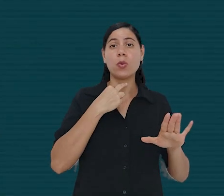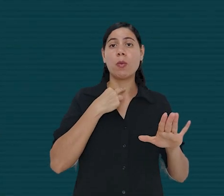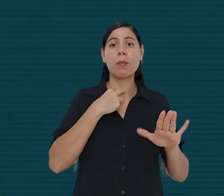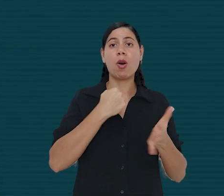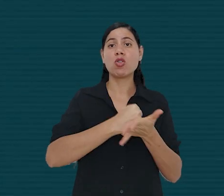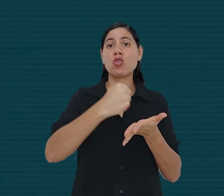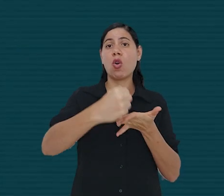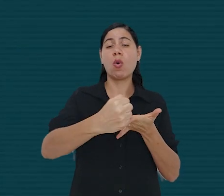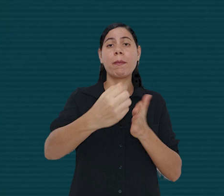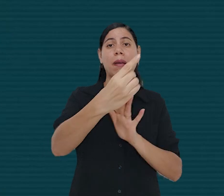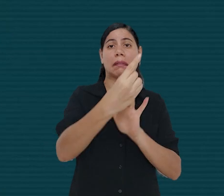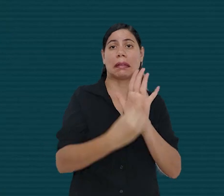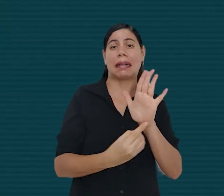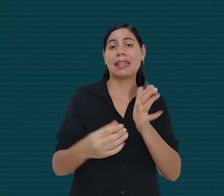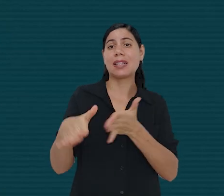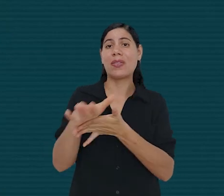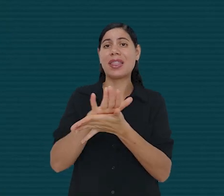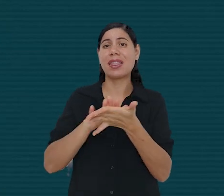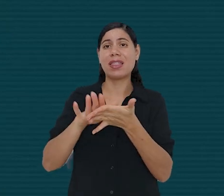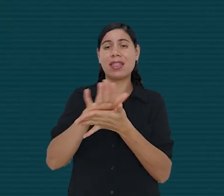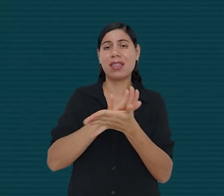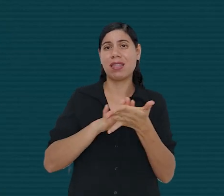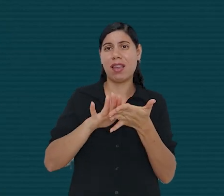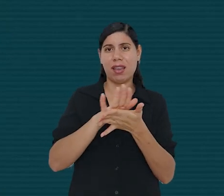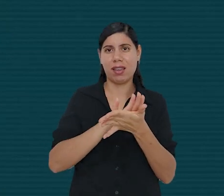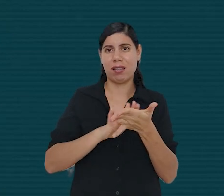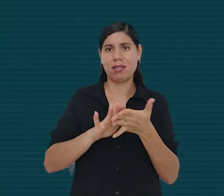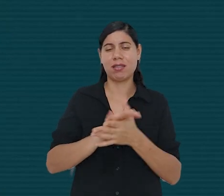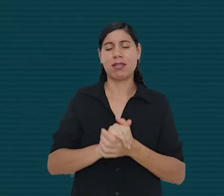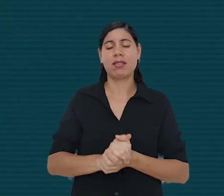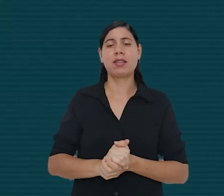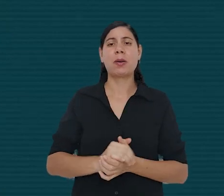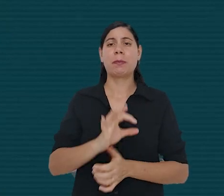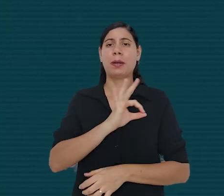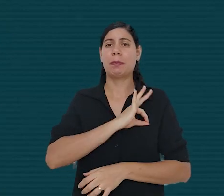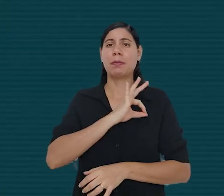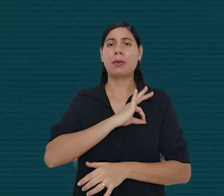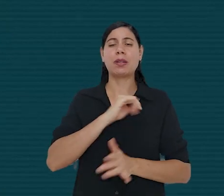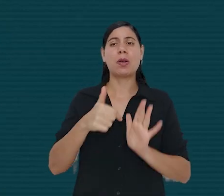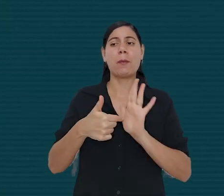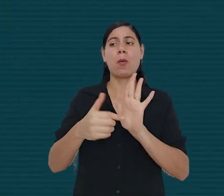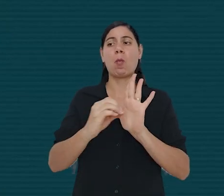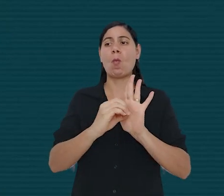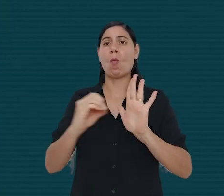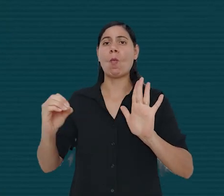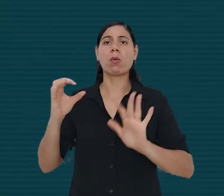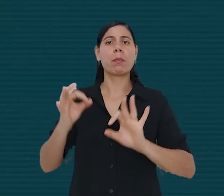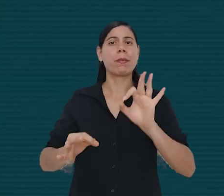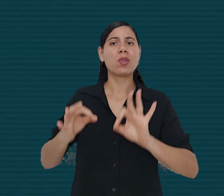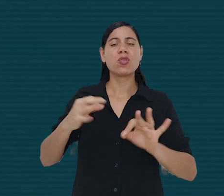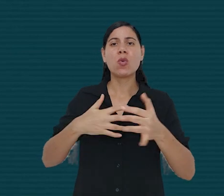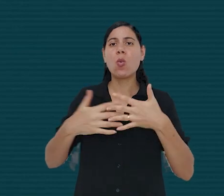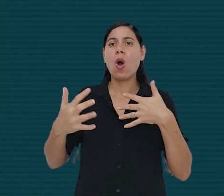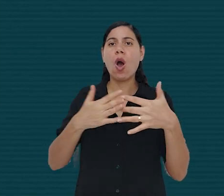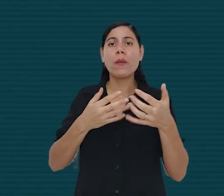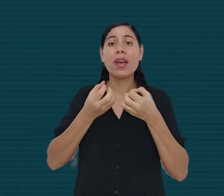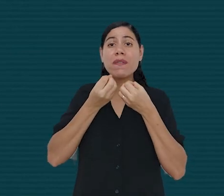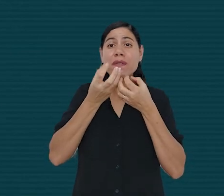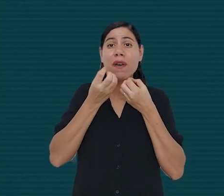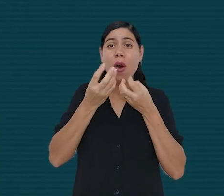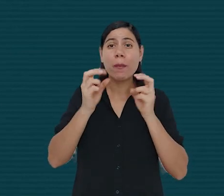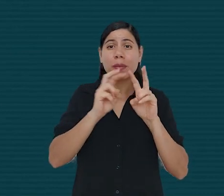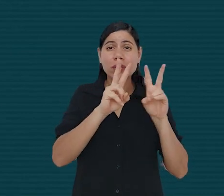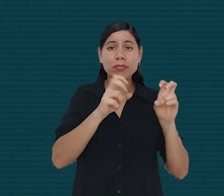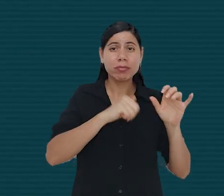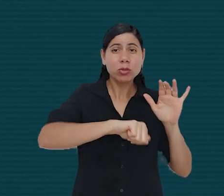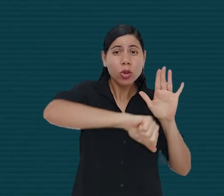de atestados ou de certidões fornecidas por autoridade policial ou pela Justiça qualquer notícia ou referência